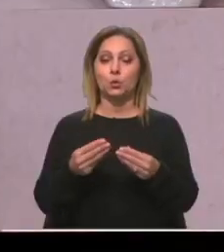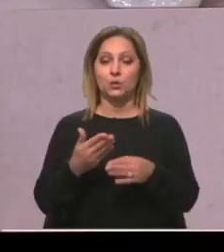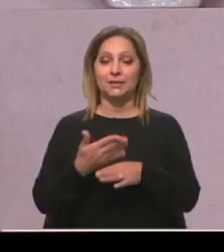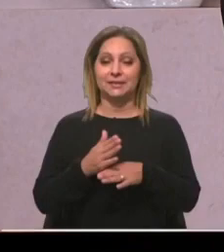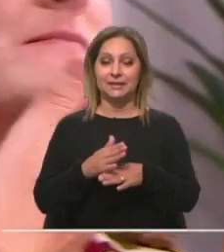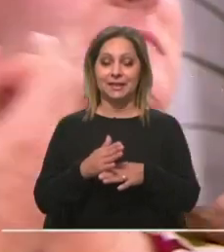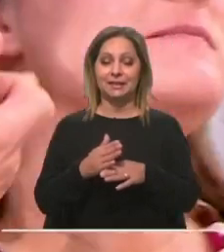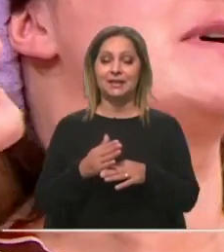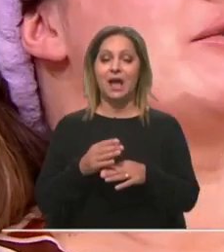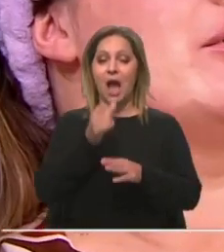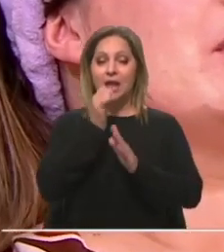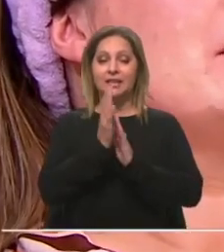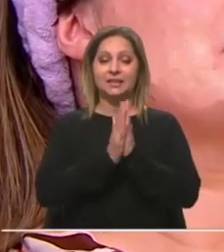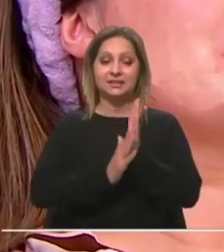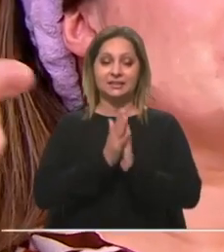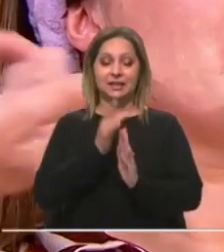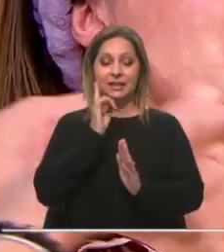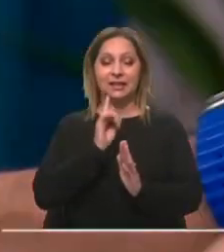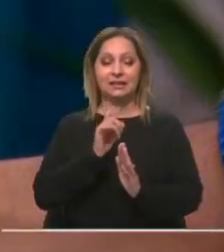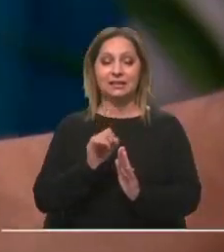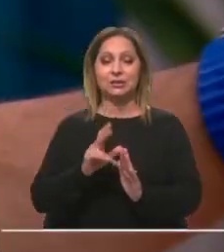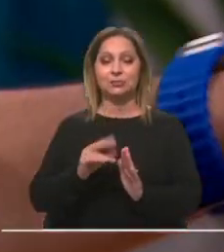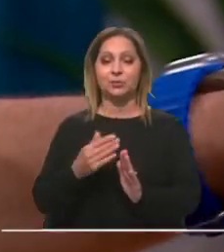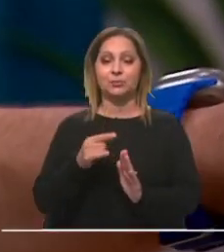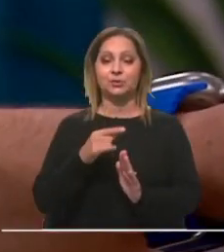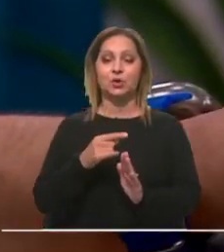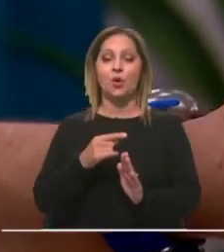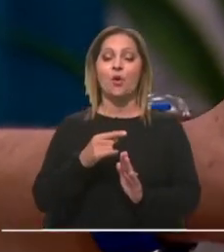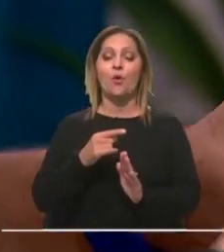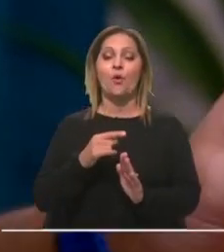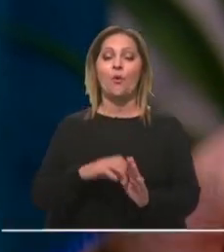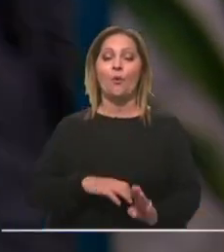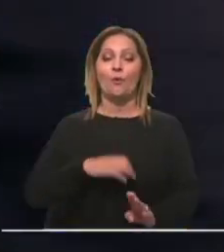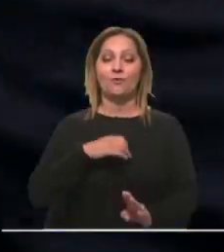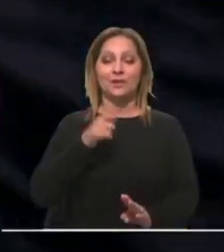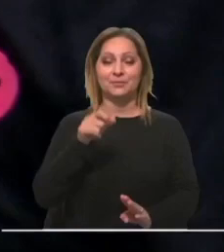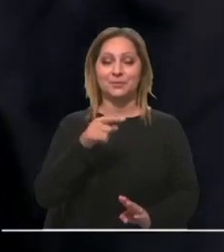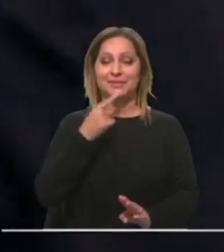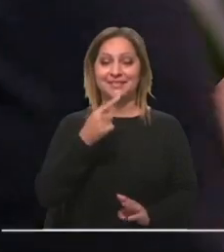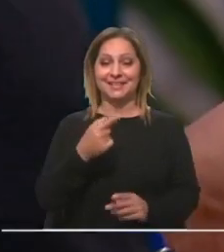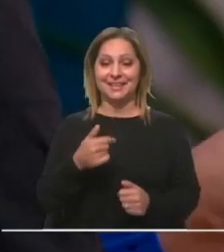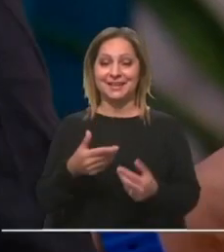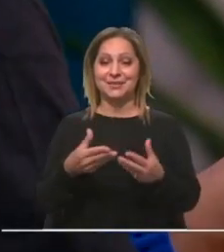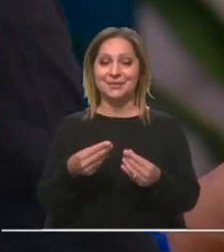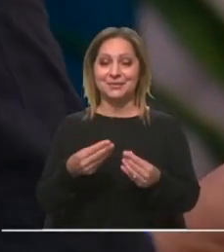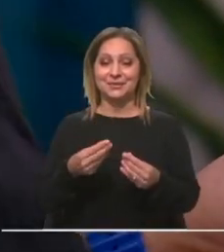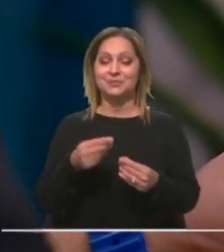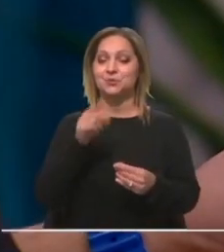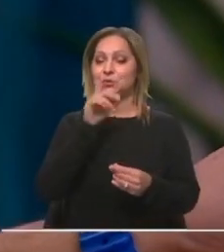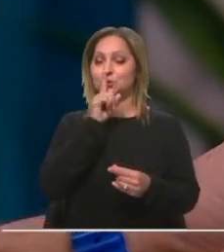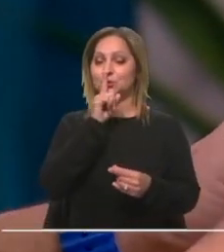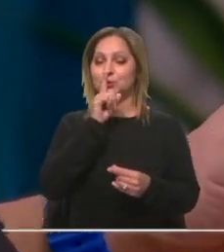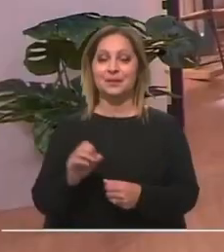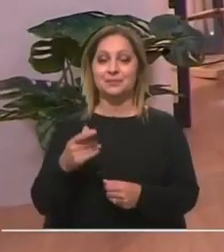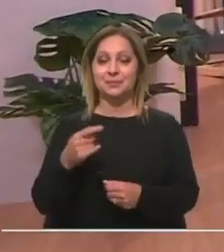hidratar. Eu acho... A Andreia limpou, mas nós nunca podemos confiar no cliente. Está a dizer que a nossa cliente é gordurosa. Está a dizer que eu tenho gordura? Não, calma, minha senhora.